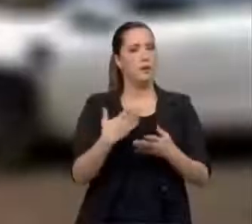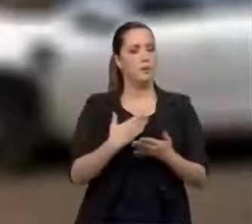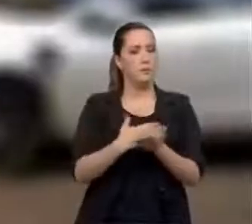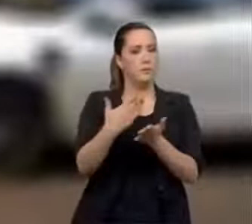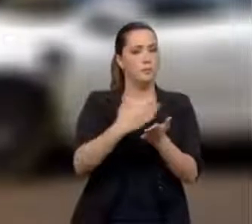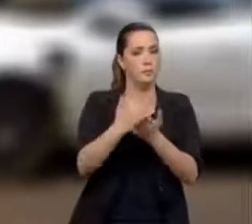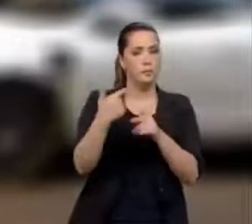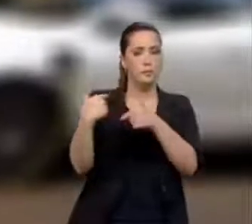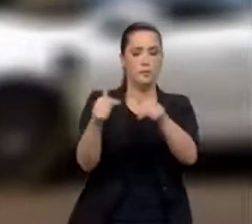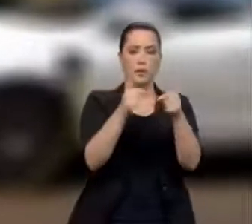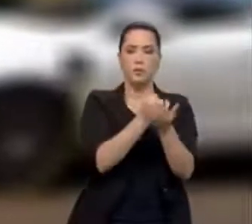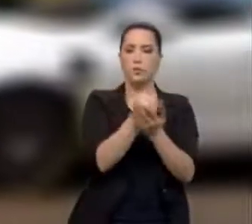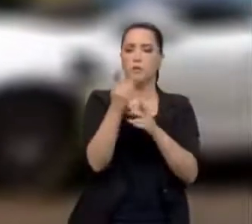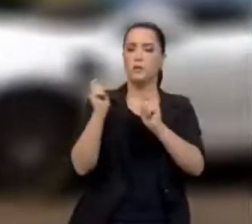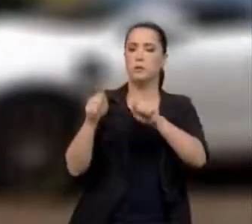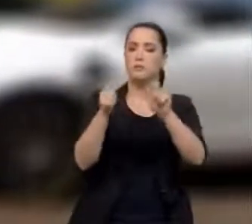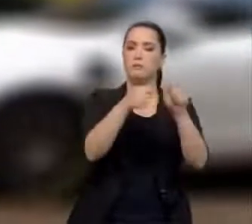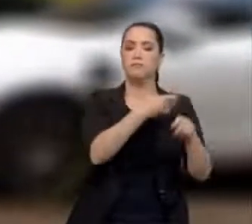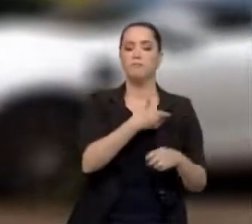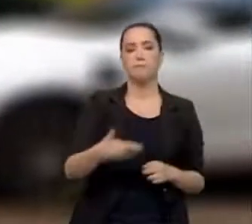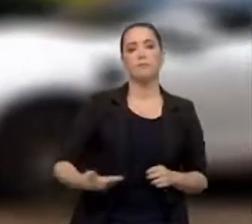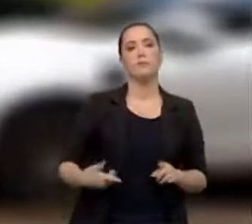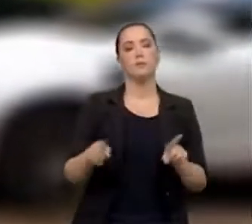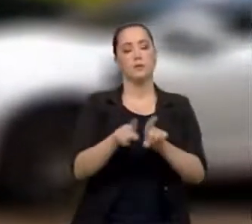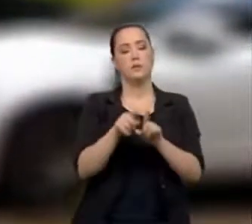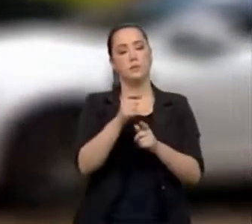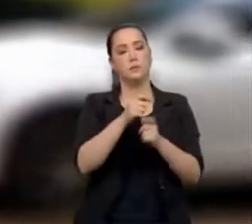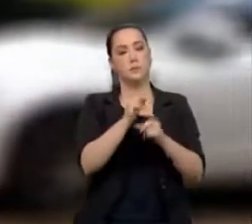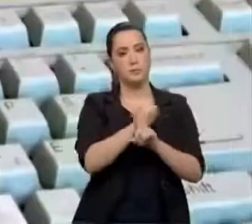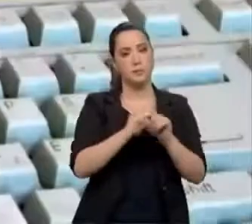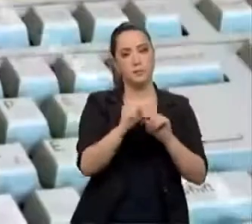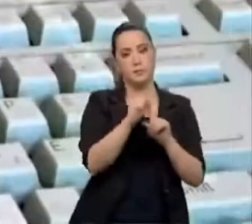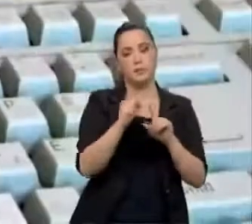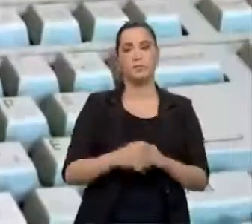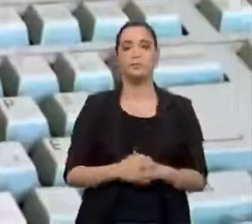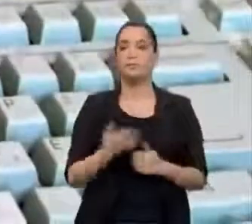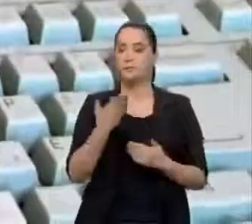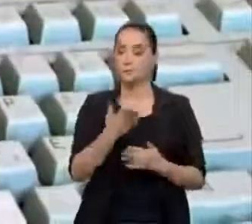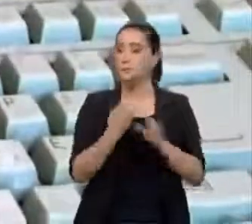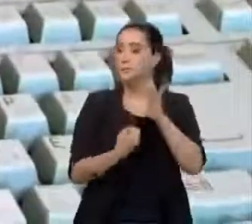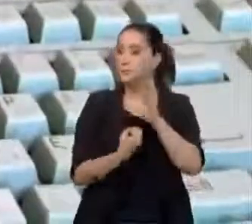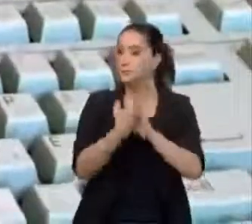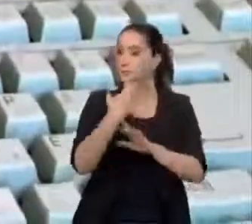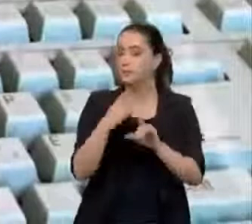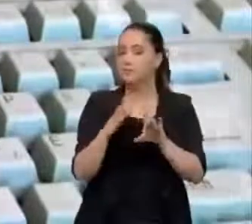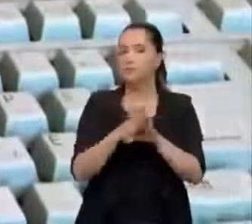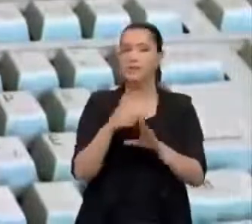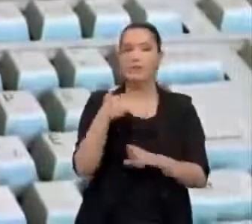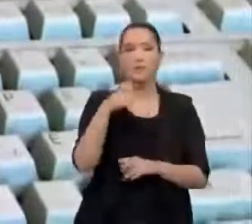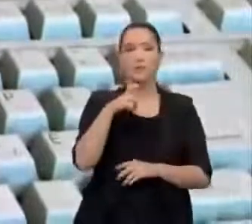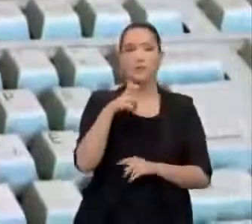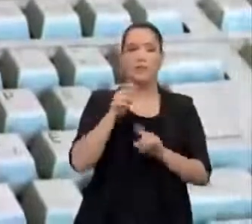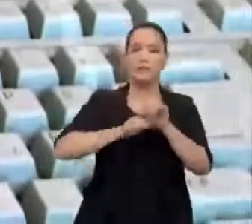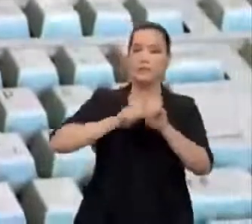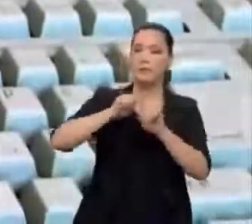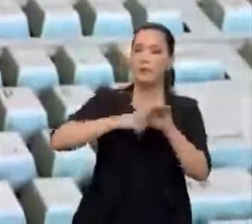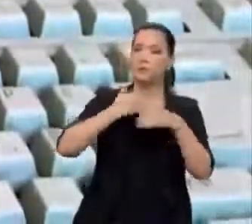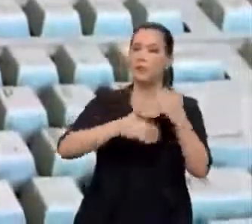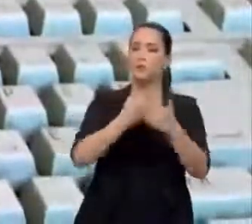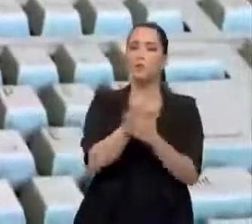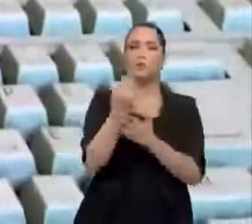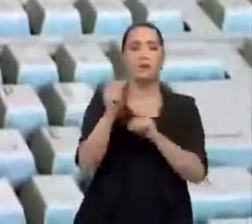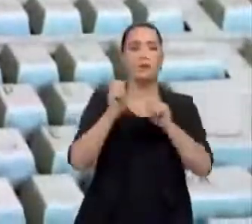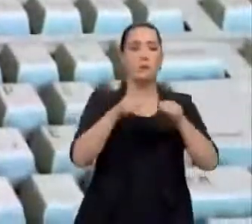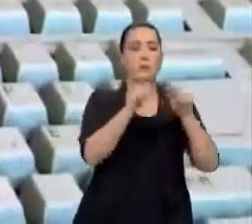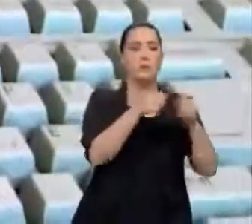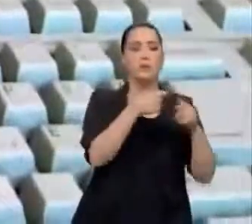nos diversos níveis de governo e setores da sociedade. Ela foi construída durante 15 meses a múltiplas